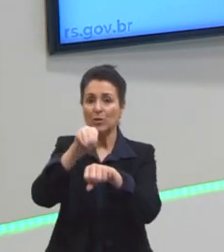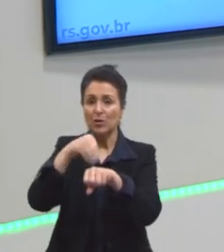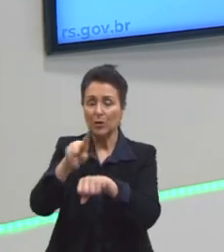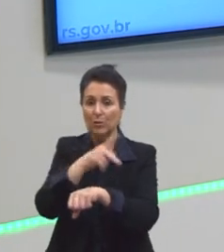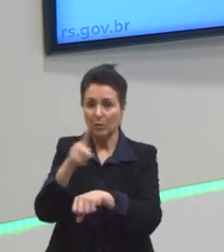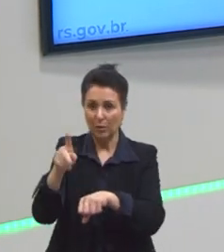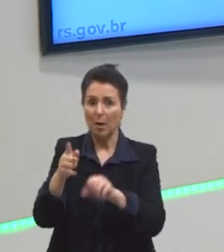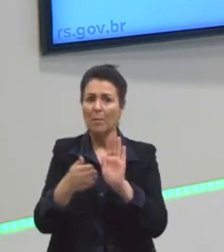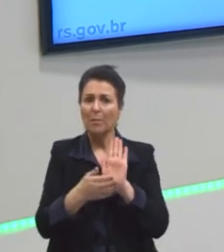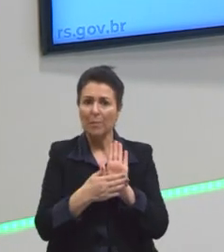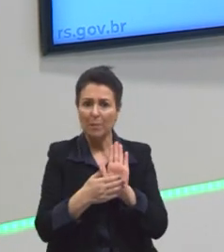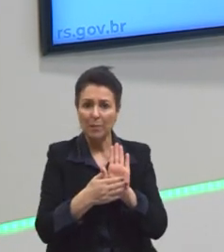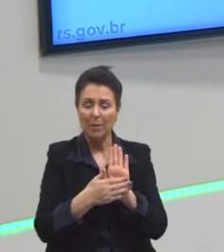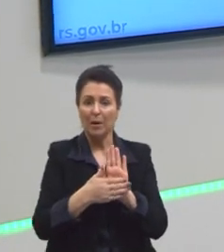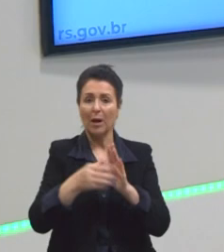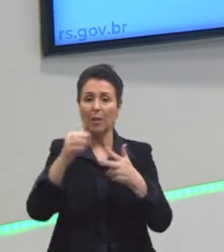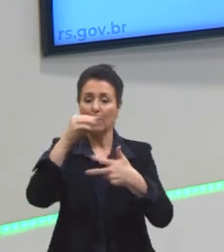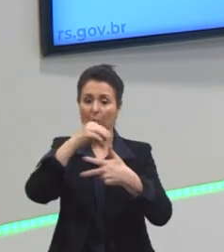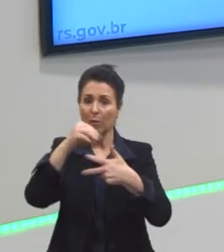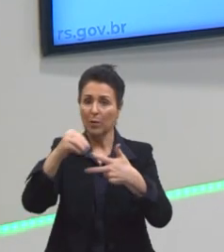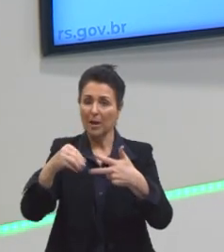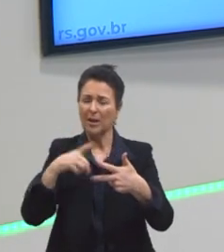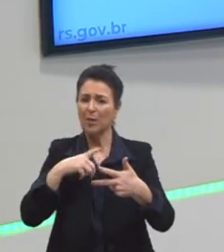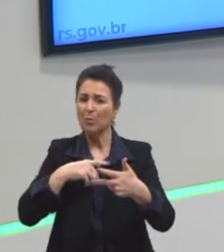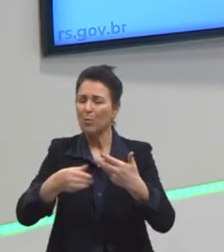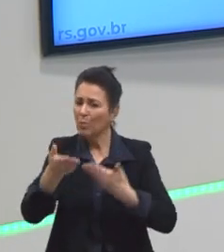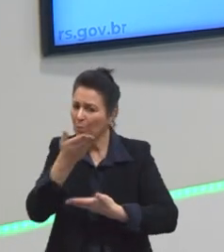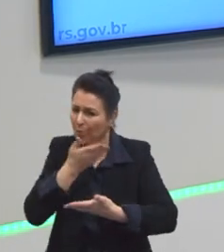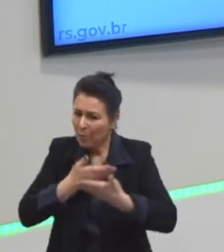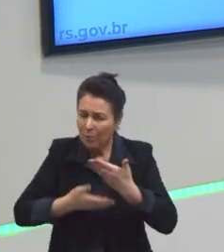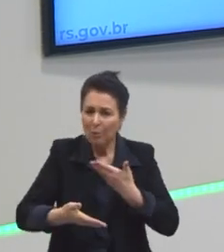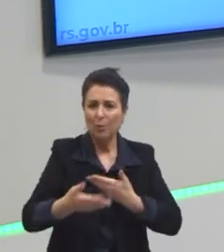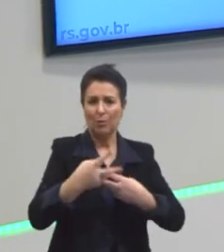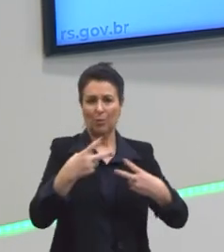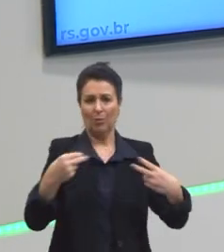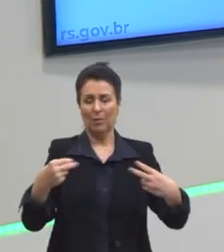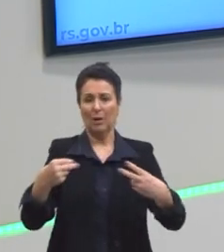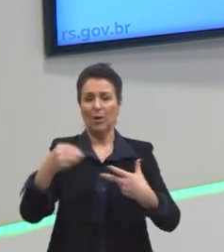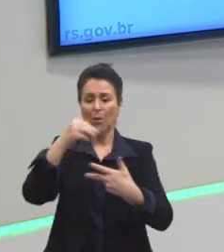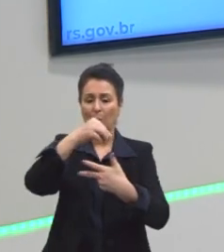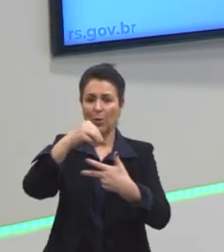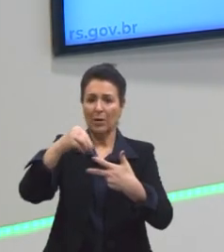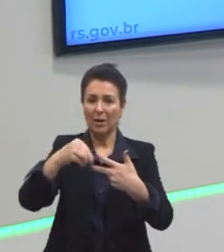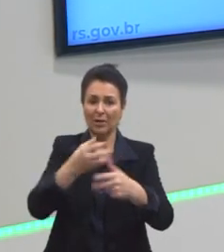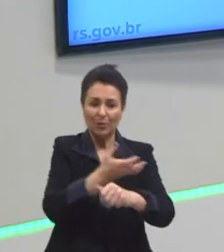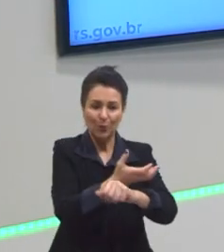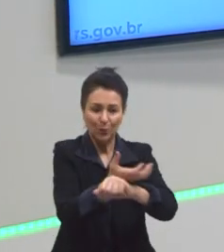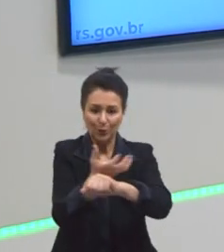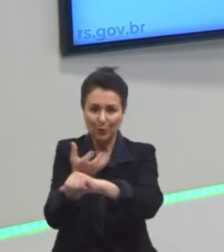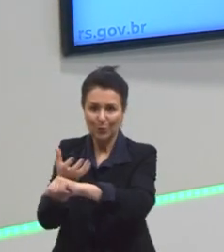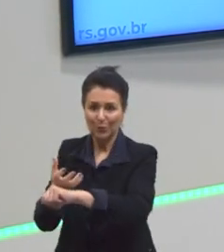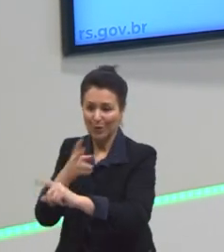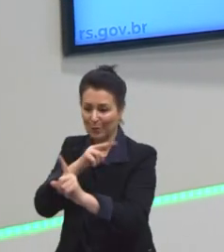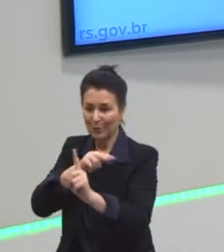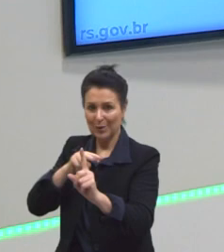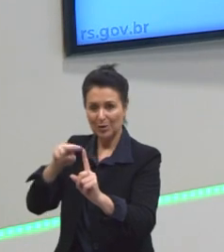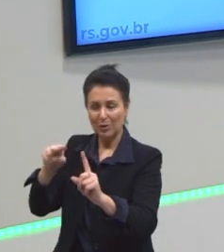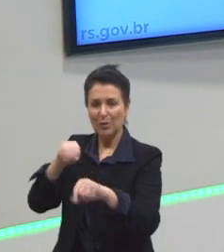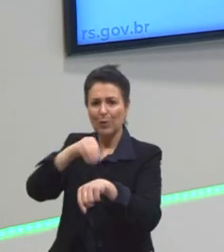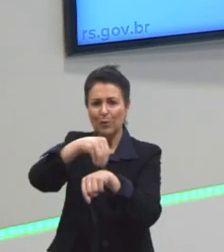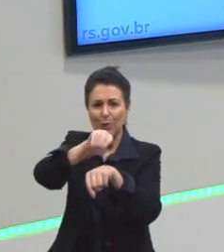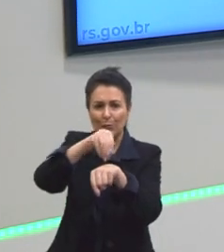é preparação para o Enem envolve muitos aspectos o Enem tem uma perspectiva interdisciplinar então